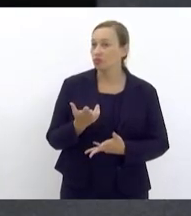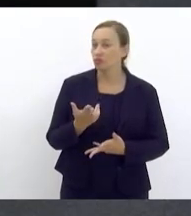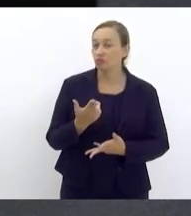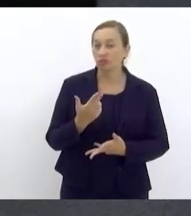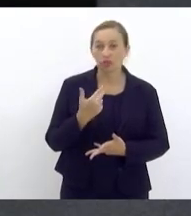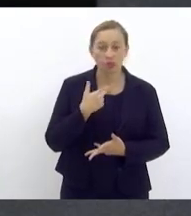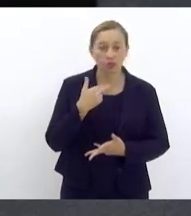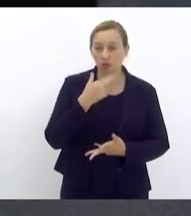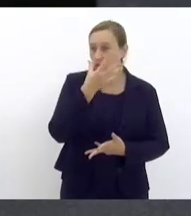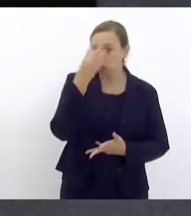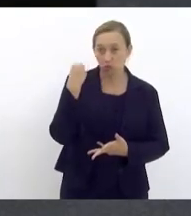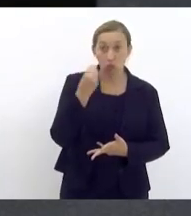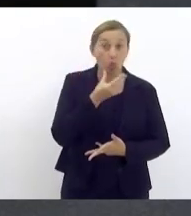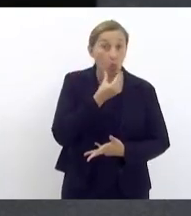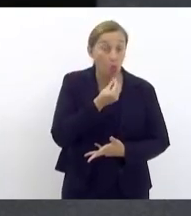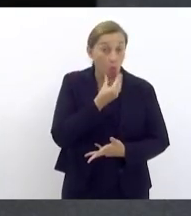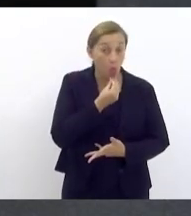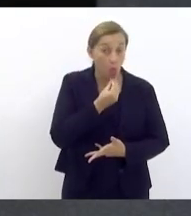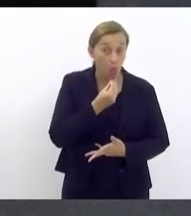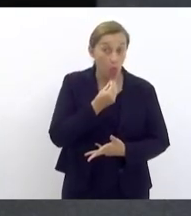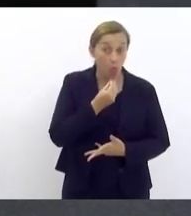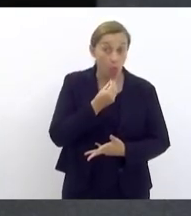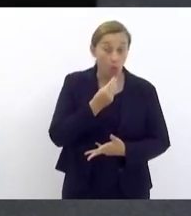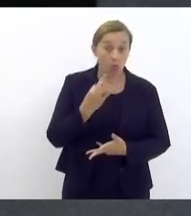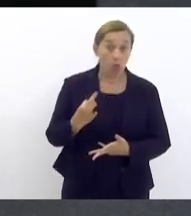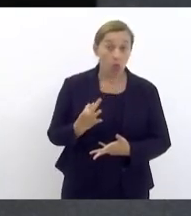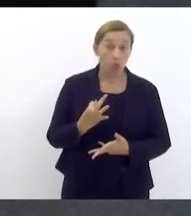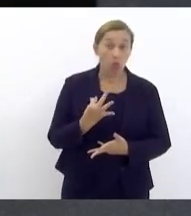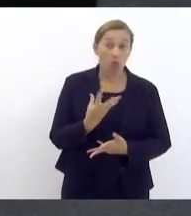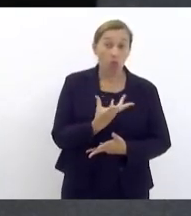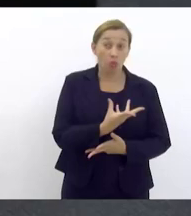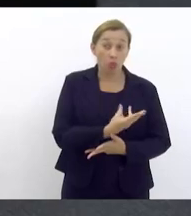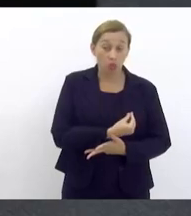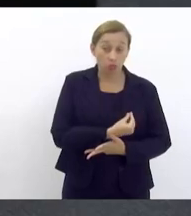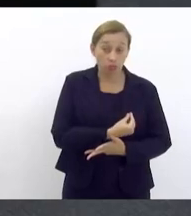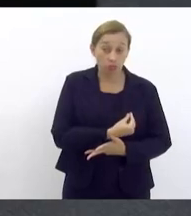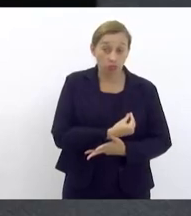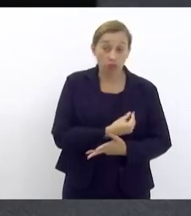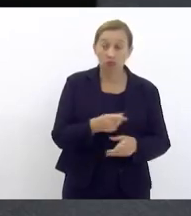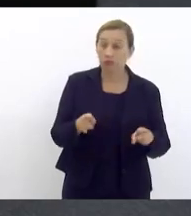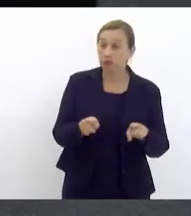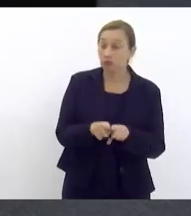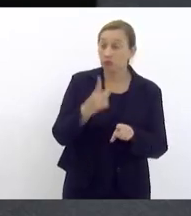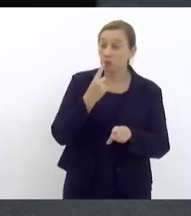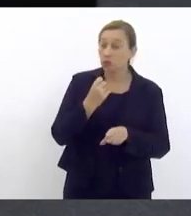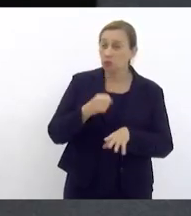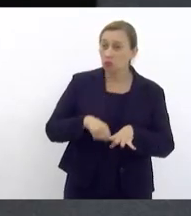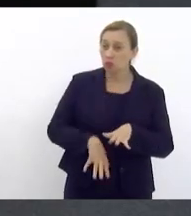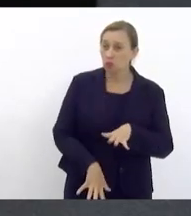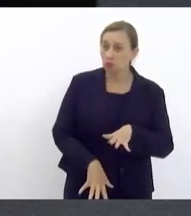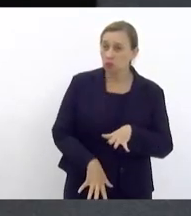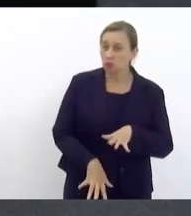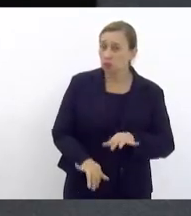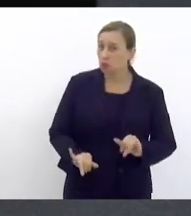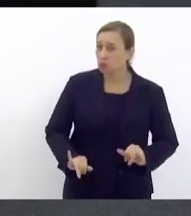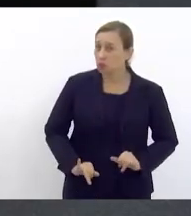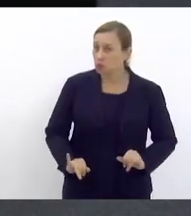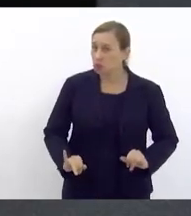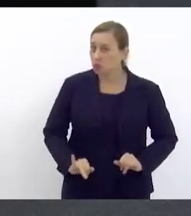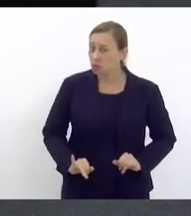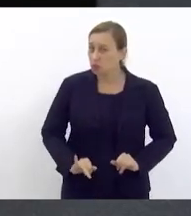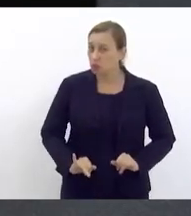esquecermos dos homens transexuais jovens homens transexuais que também menstruam e que sofrem não apenas